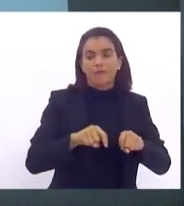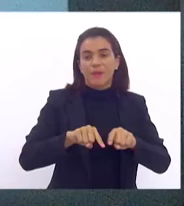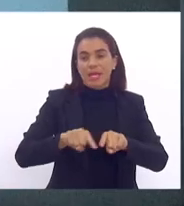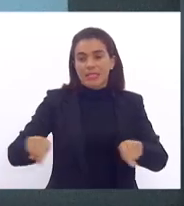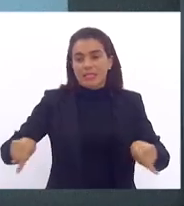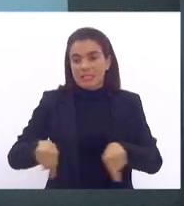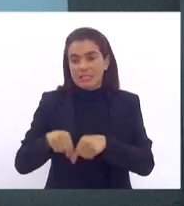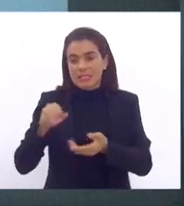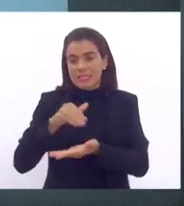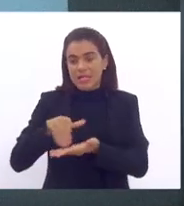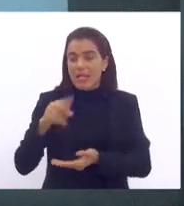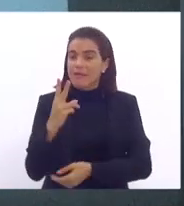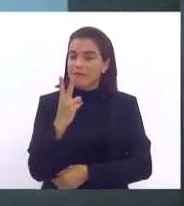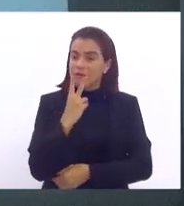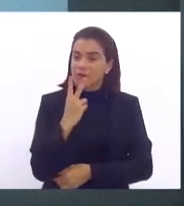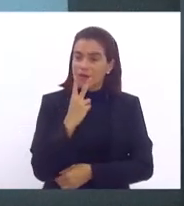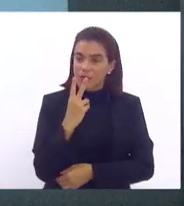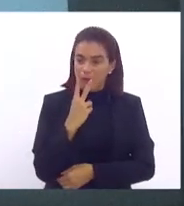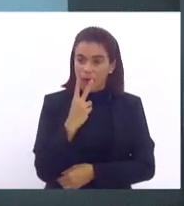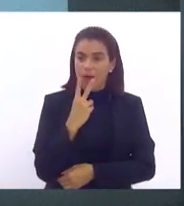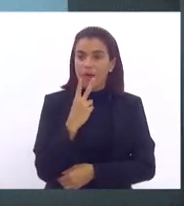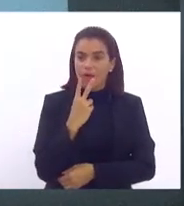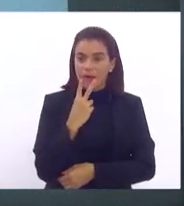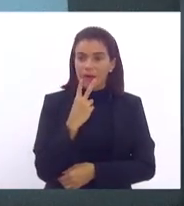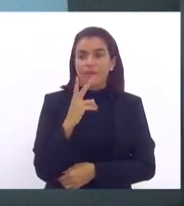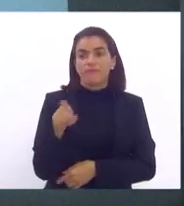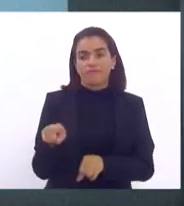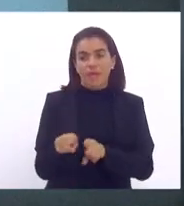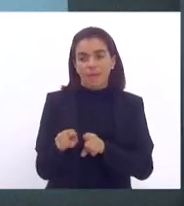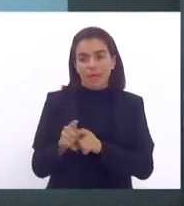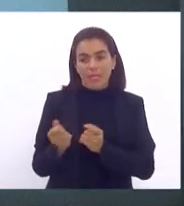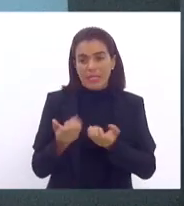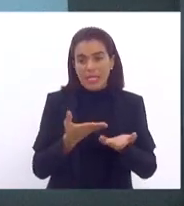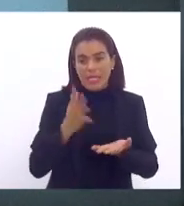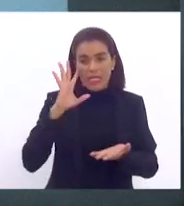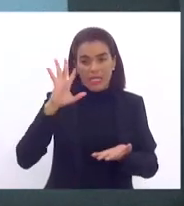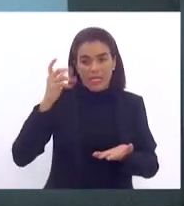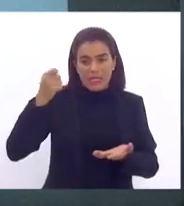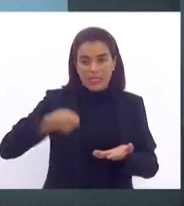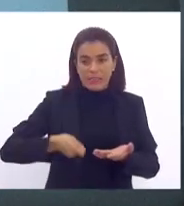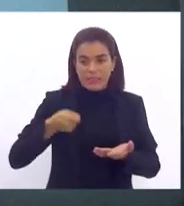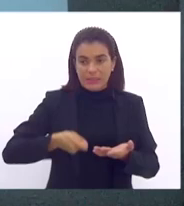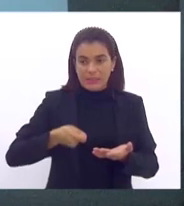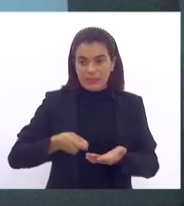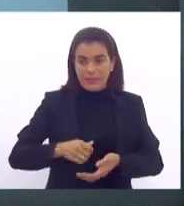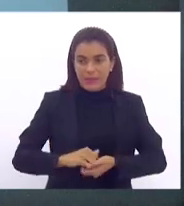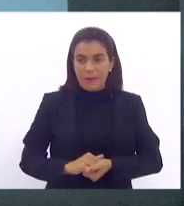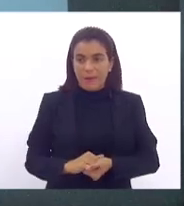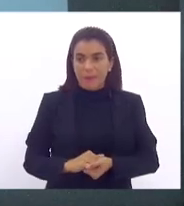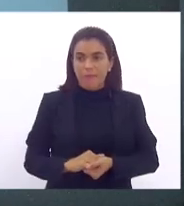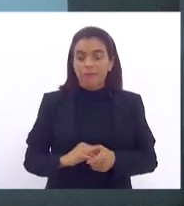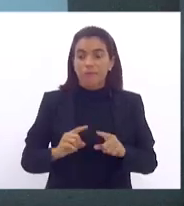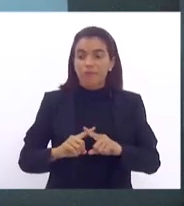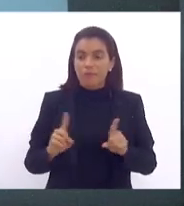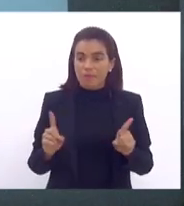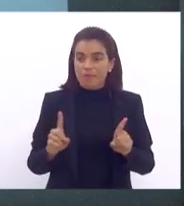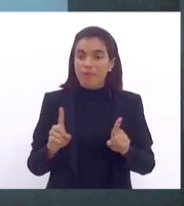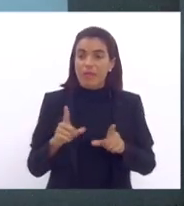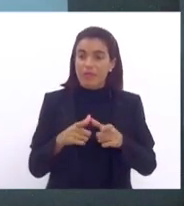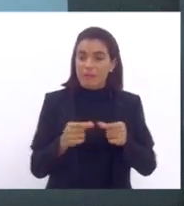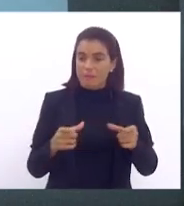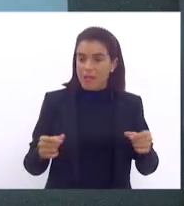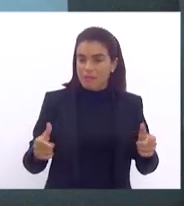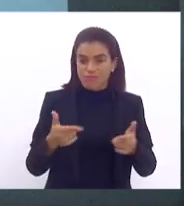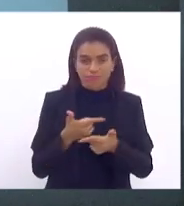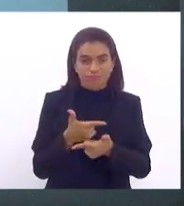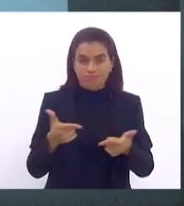no em Vitória foi que lá no final entregaram a decisão mas em Brasília as as as providências eh ocorreram sem